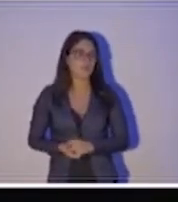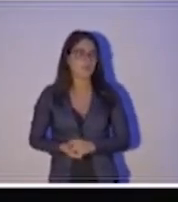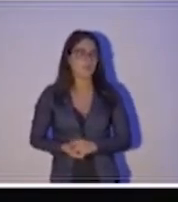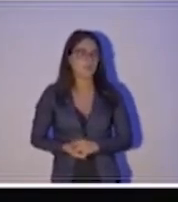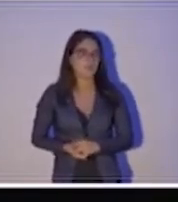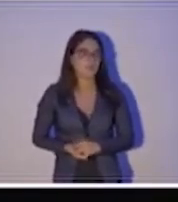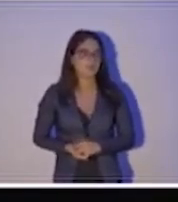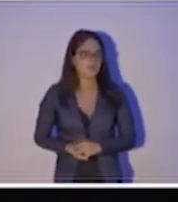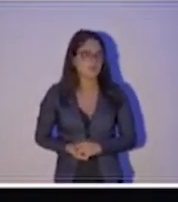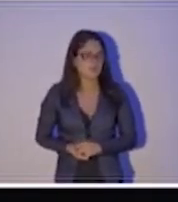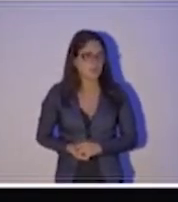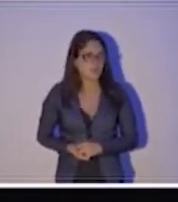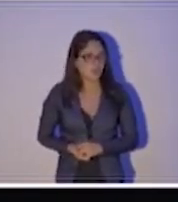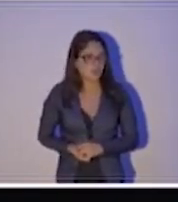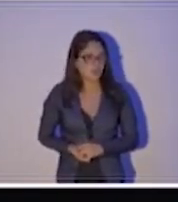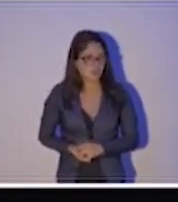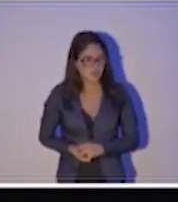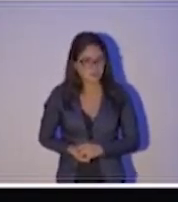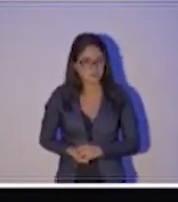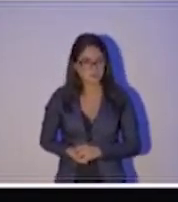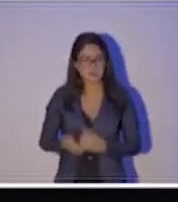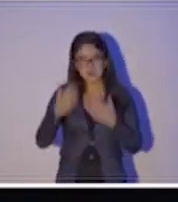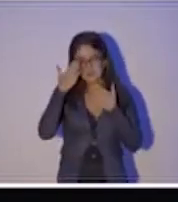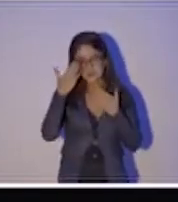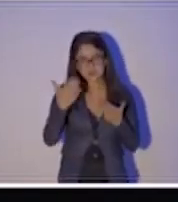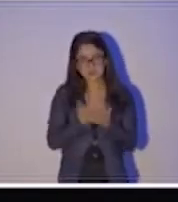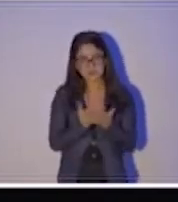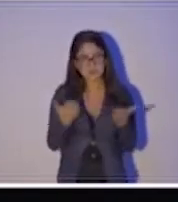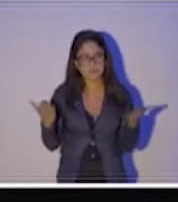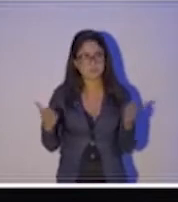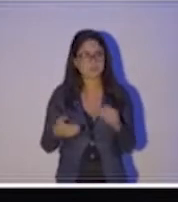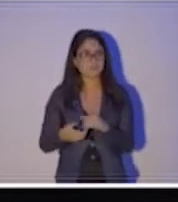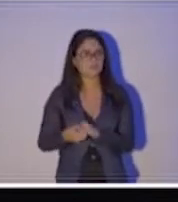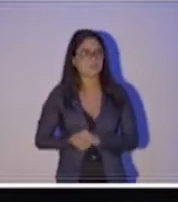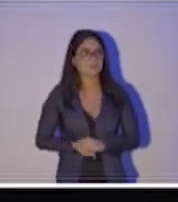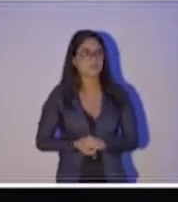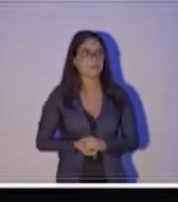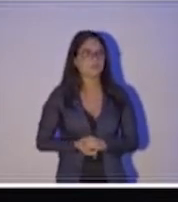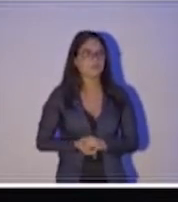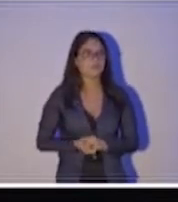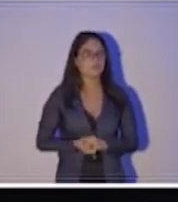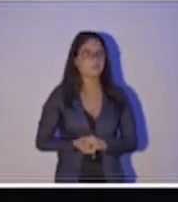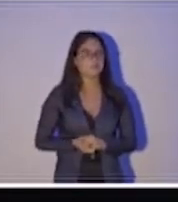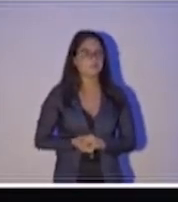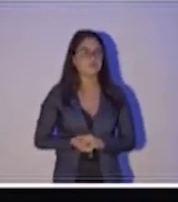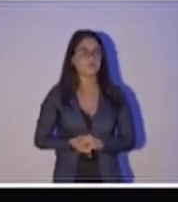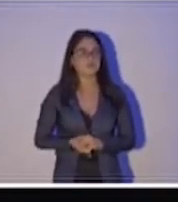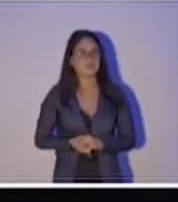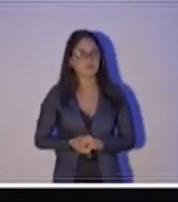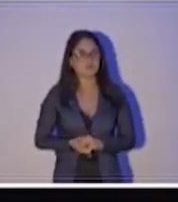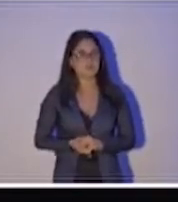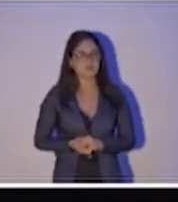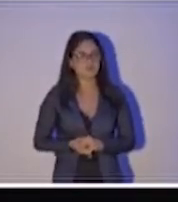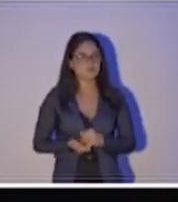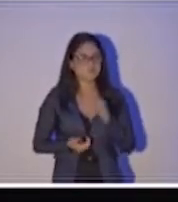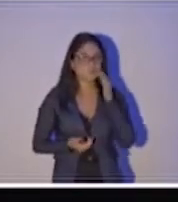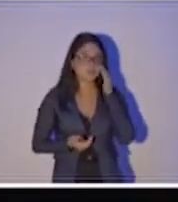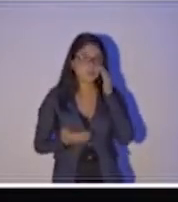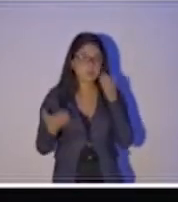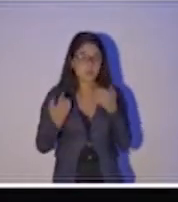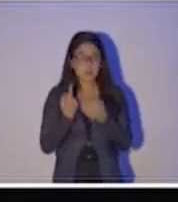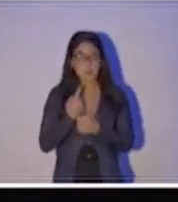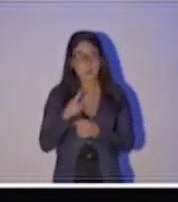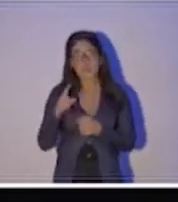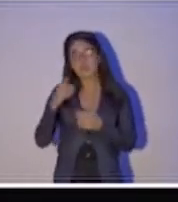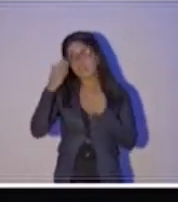Agradeci no começo e vou agradecer agora. Muito obrigado. Para a gente encerrar lá em cima, então, uma última coisa. Eu não posso deixar de agradecer